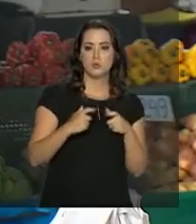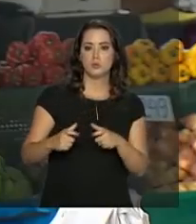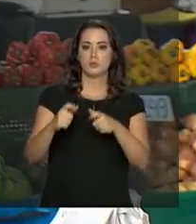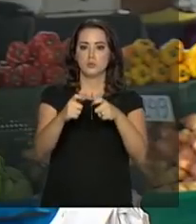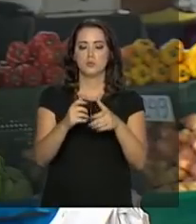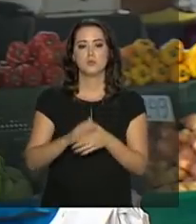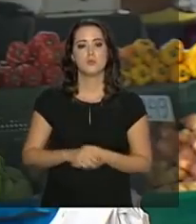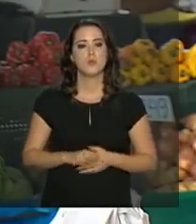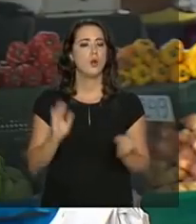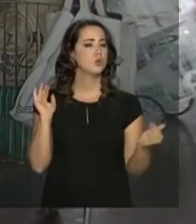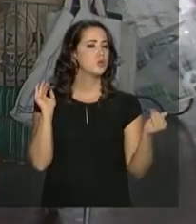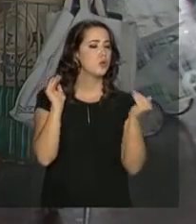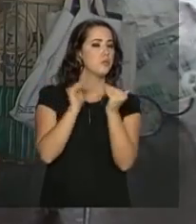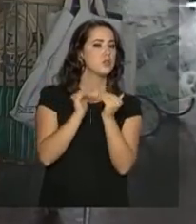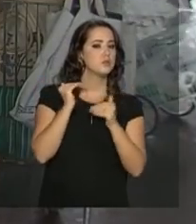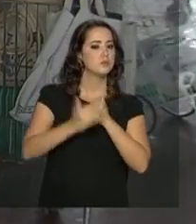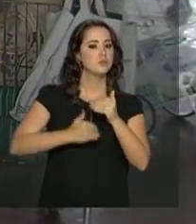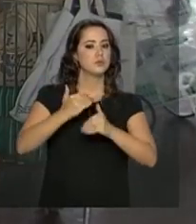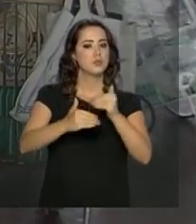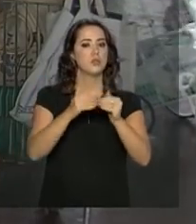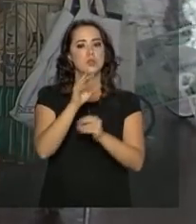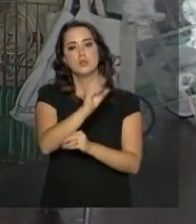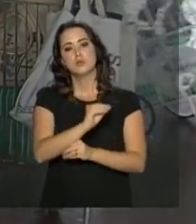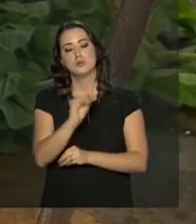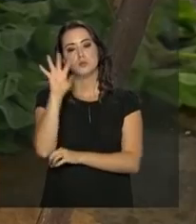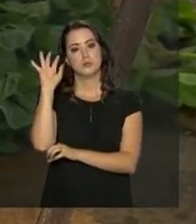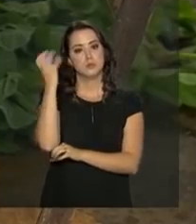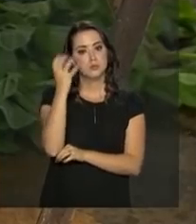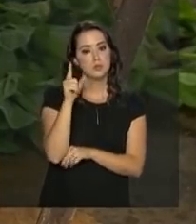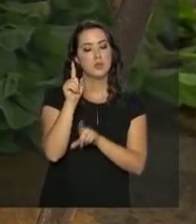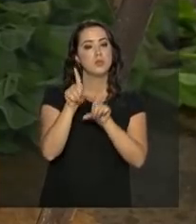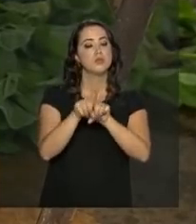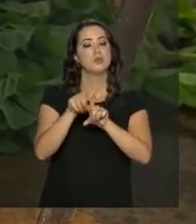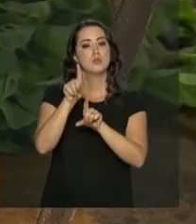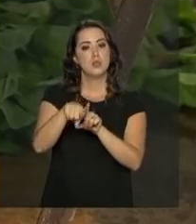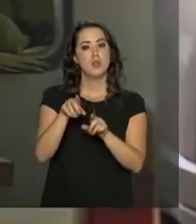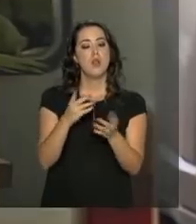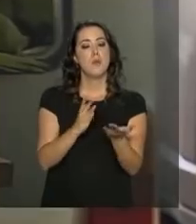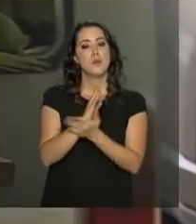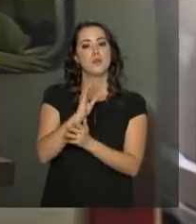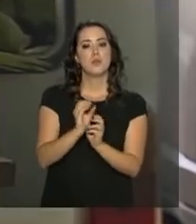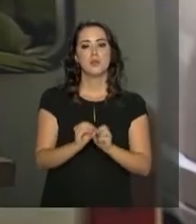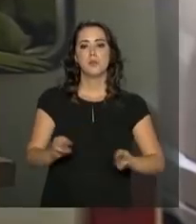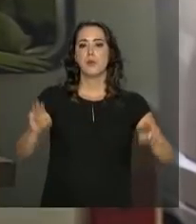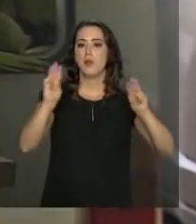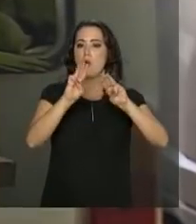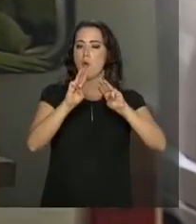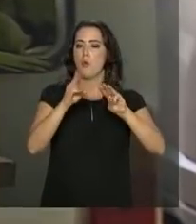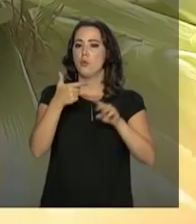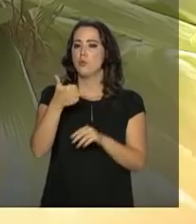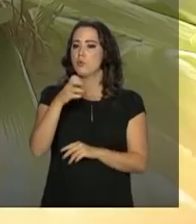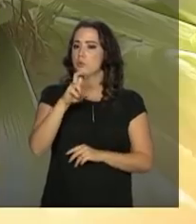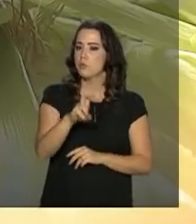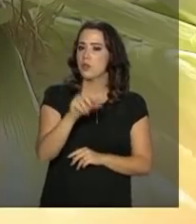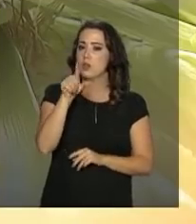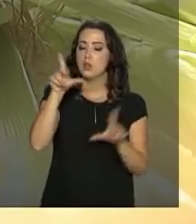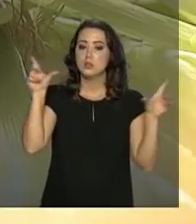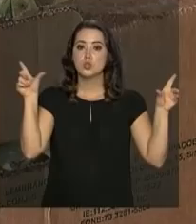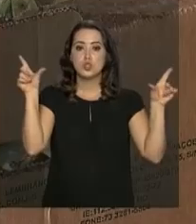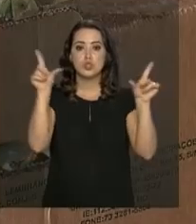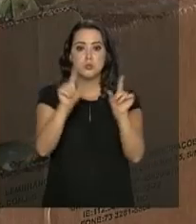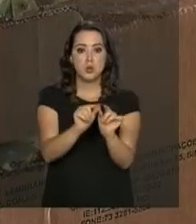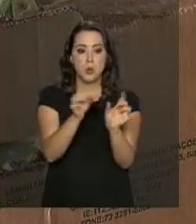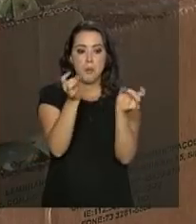dos objetivos do desenvolvimento sustentável aprovados pelas Nações Unidas em 2015 é reduzir